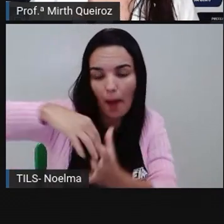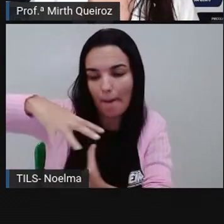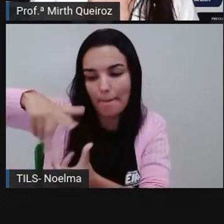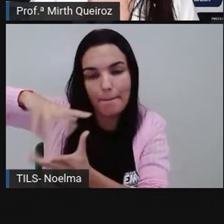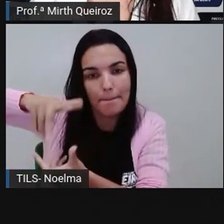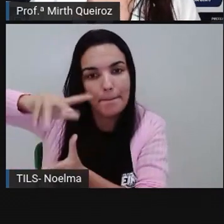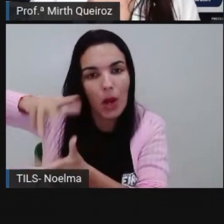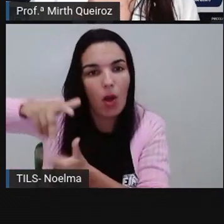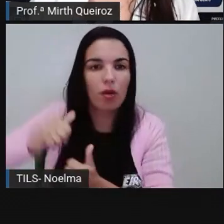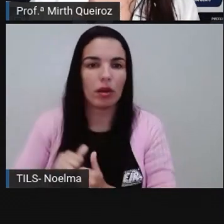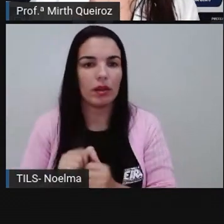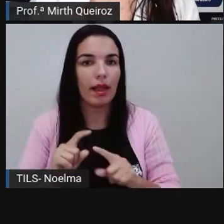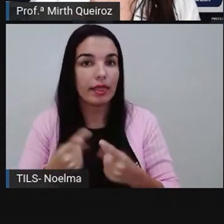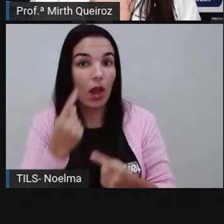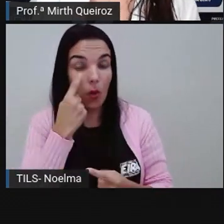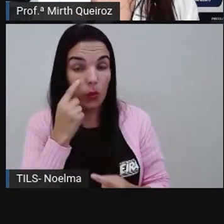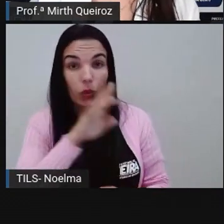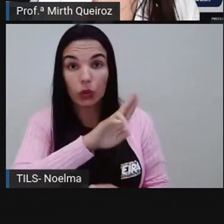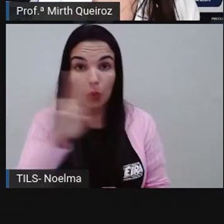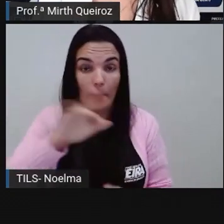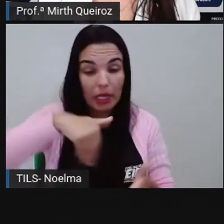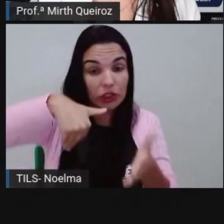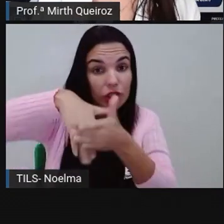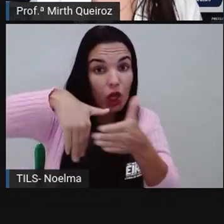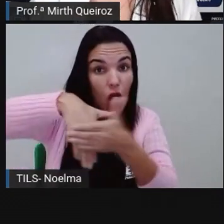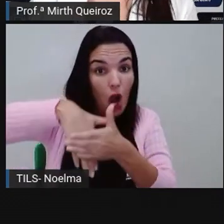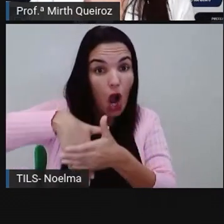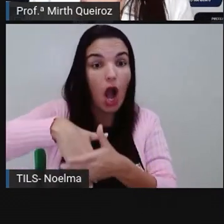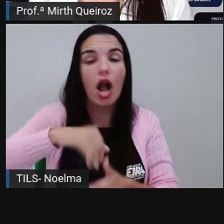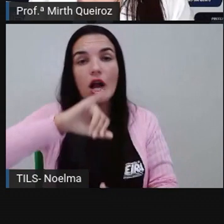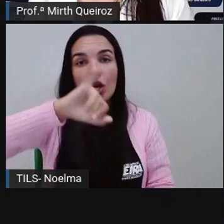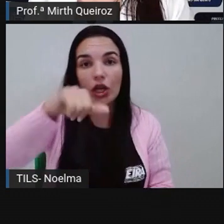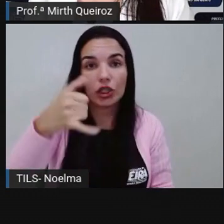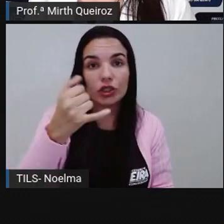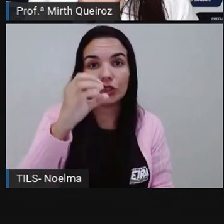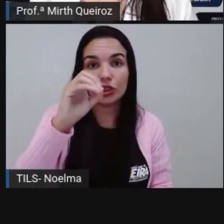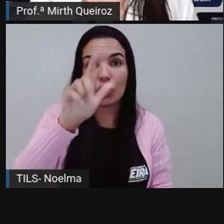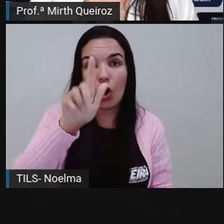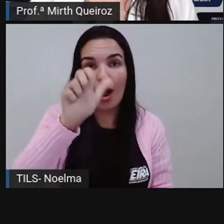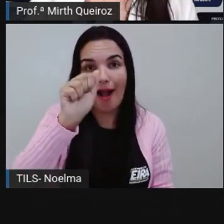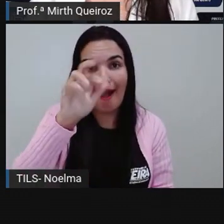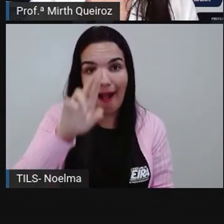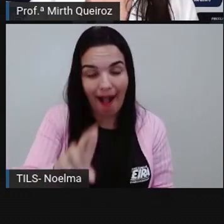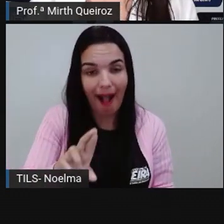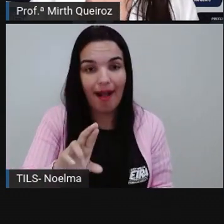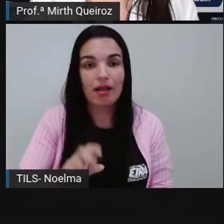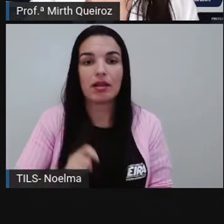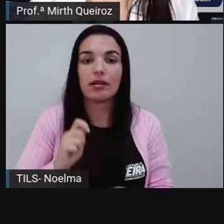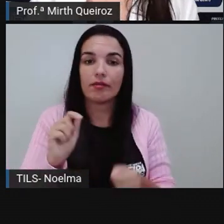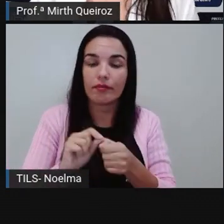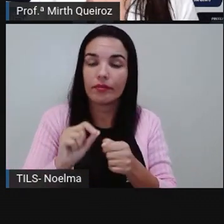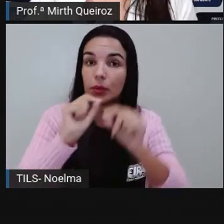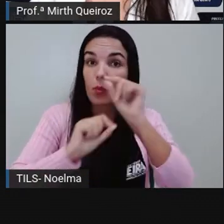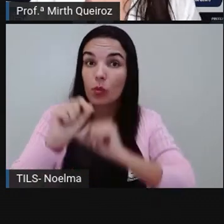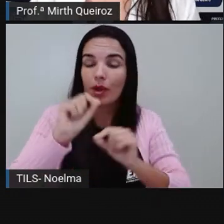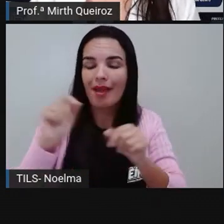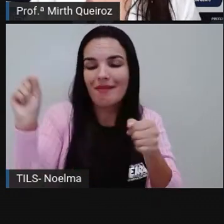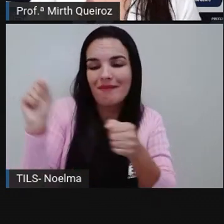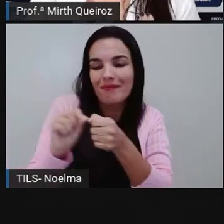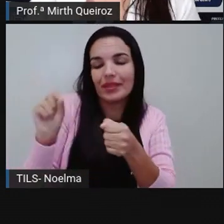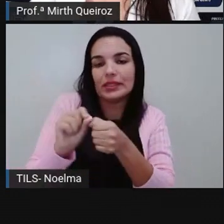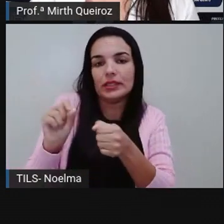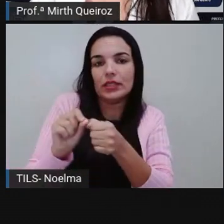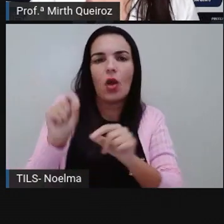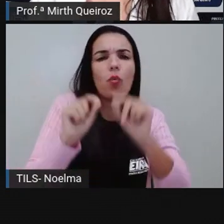gente passar um verbo que está conjugado aí para o infinitivo, basta a gente dizer o